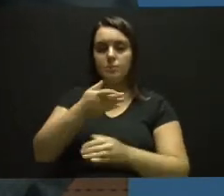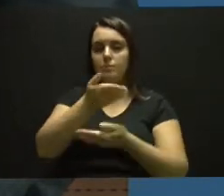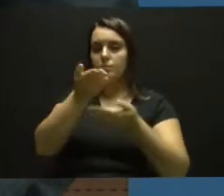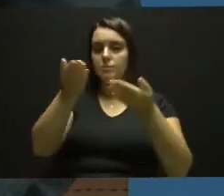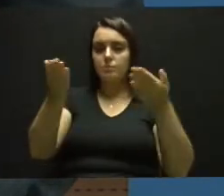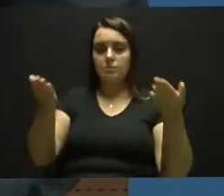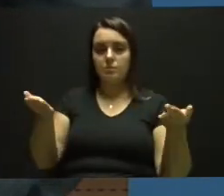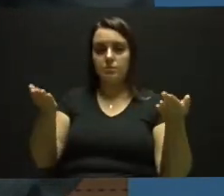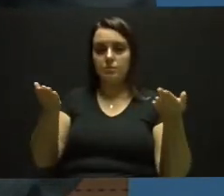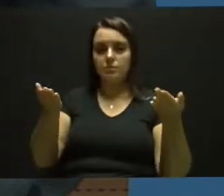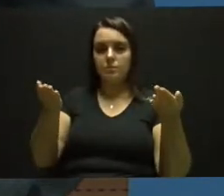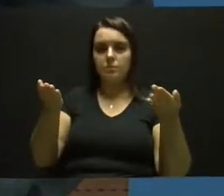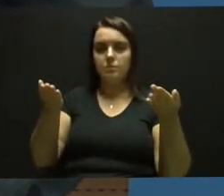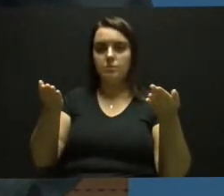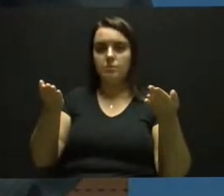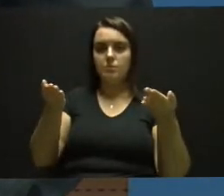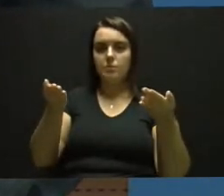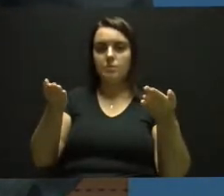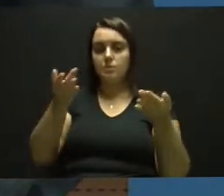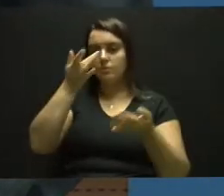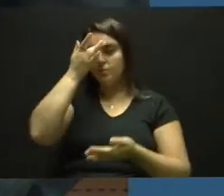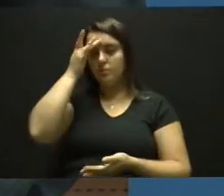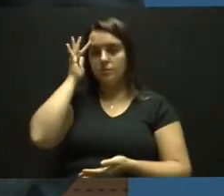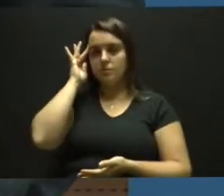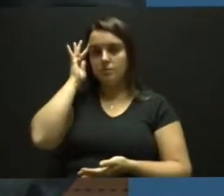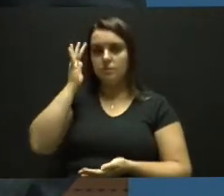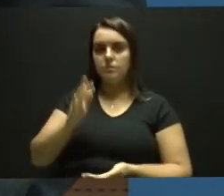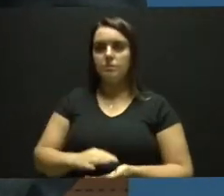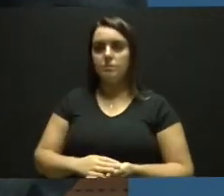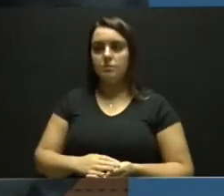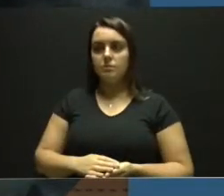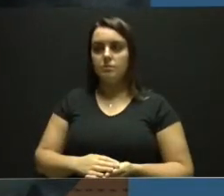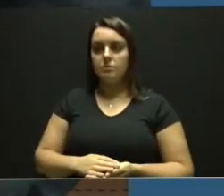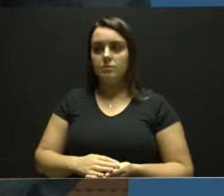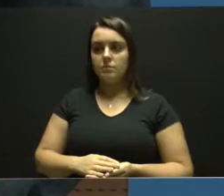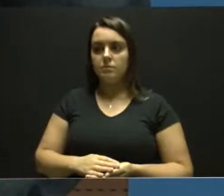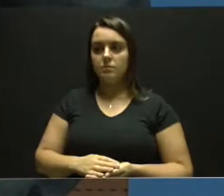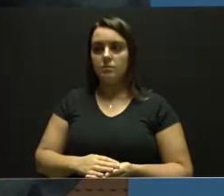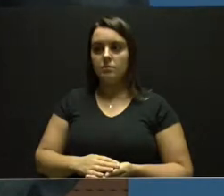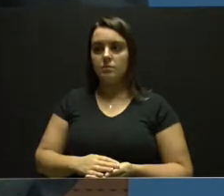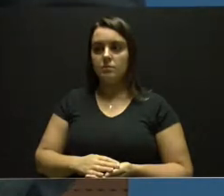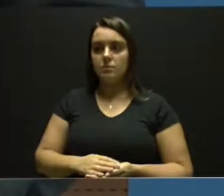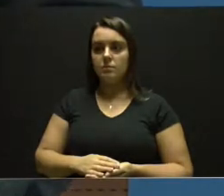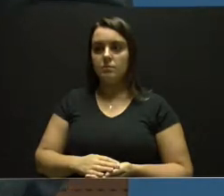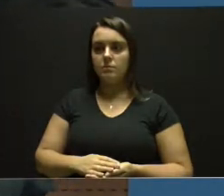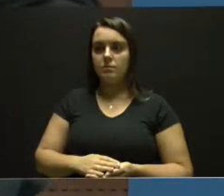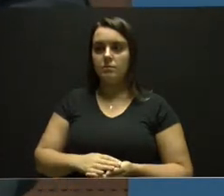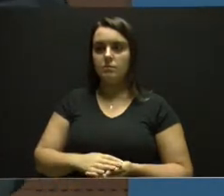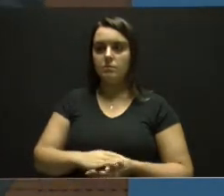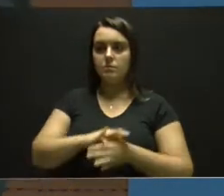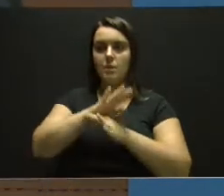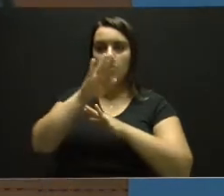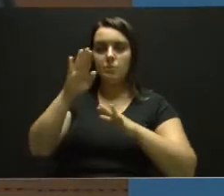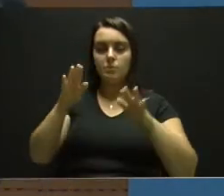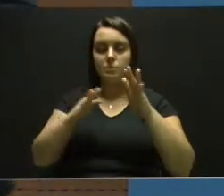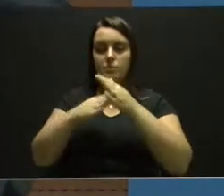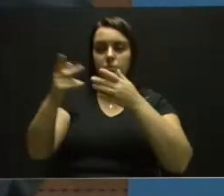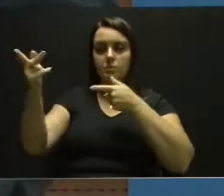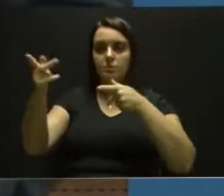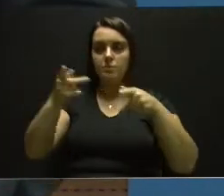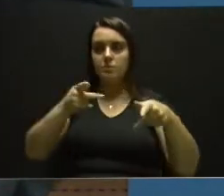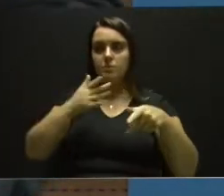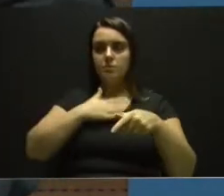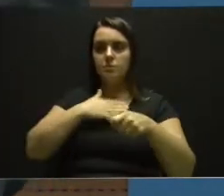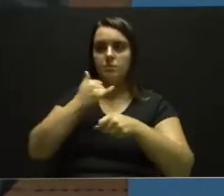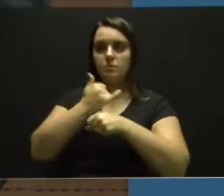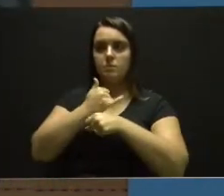municipais todos os funcionários públicos do poder executivo também presentes meu chefe é